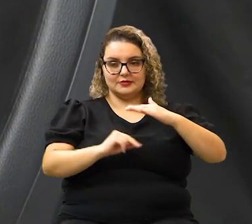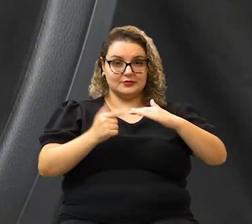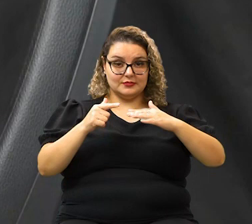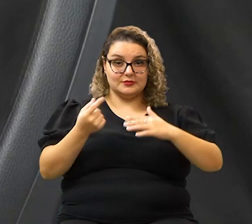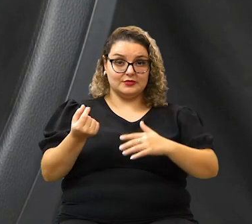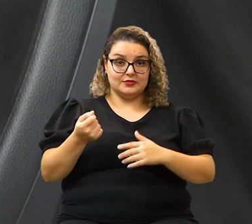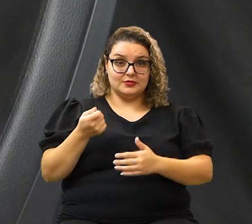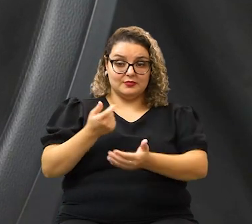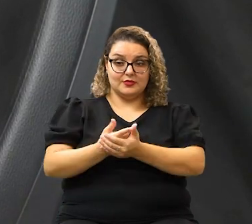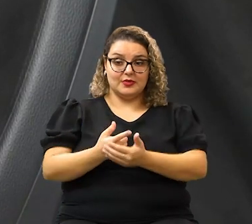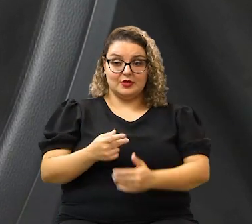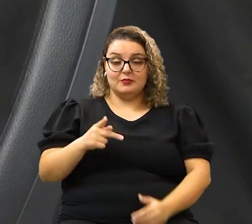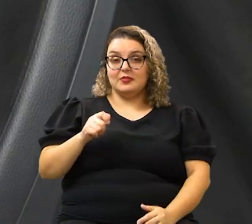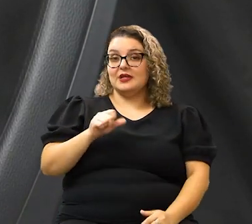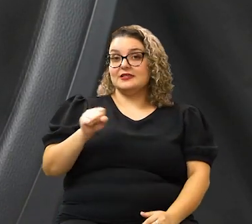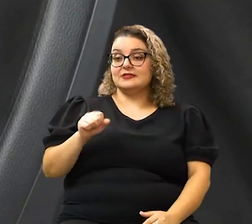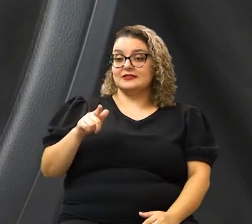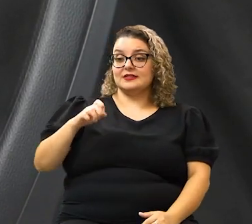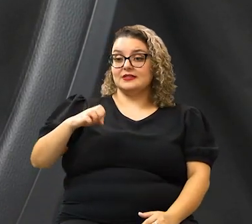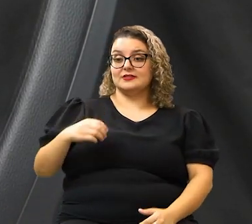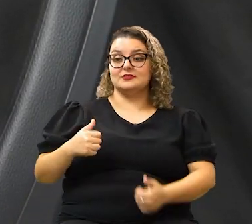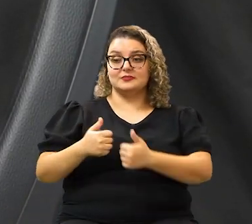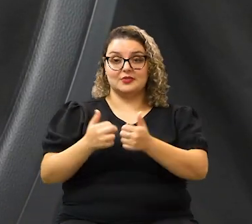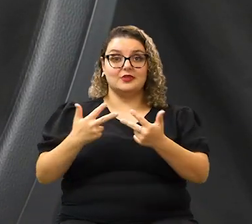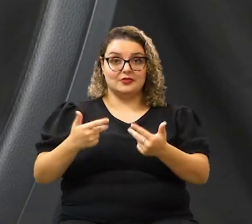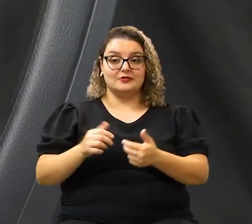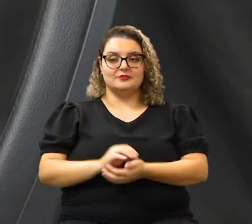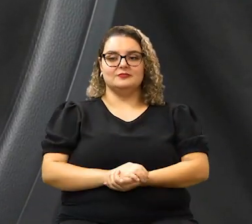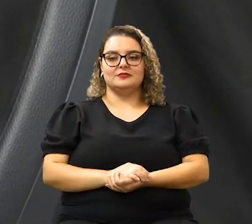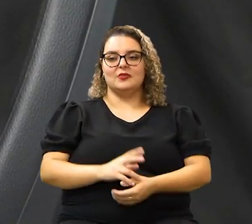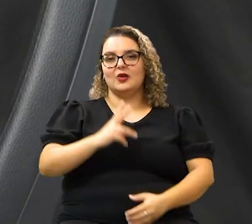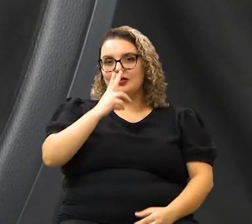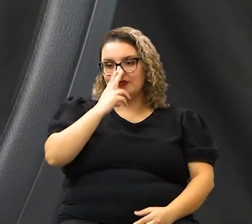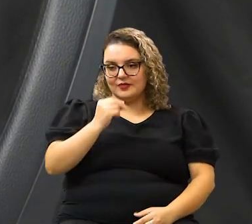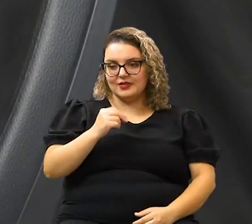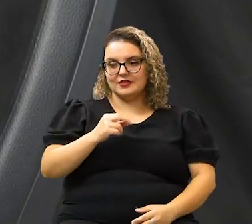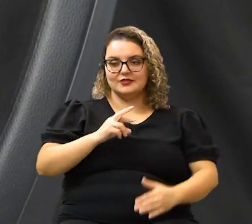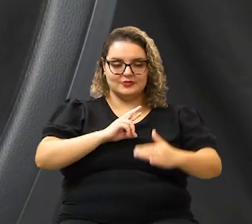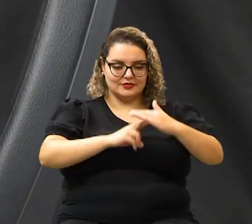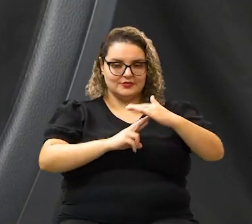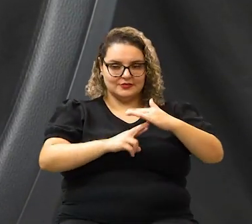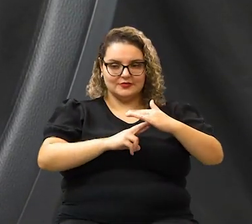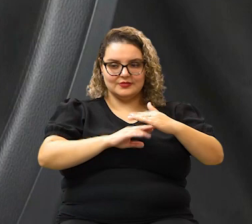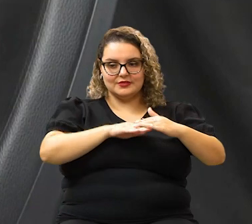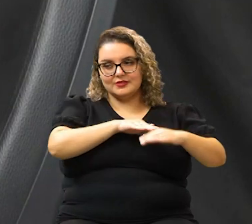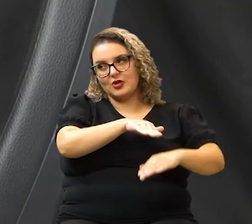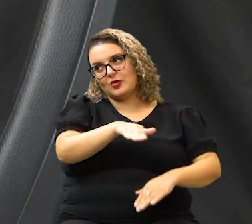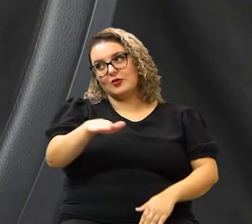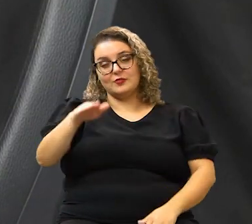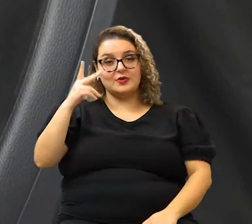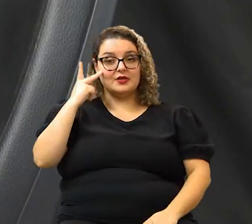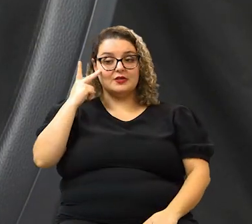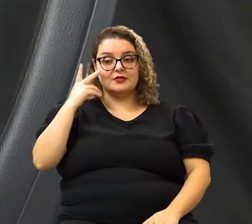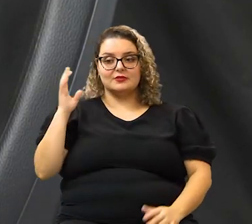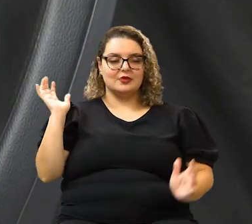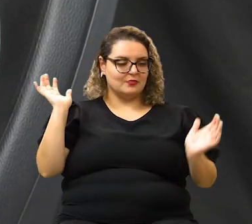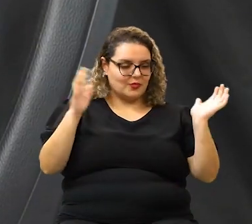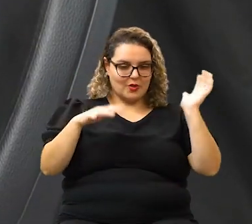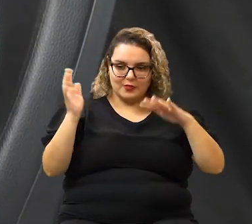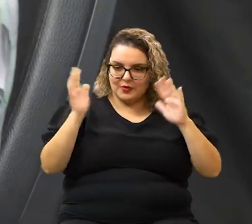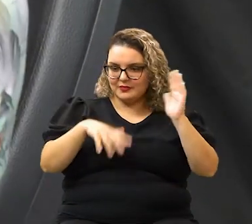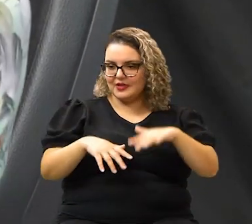passagem de ônibus para todo mundo. A gente pegou aquelas vanzinhas que saem da rodoviária, que é para São Paulo. Sei. Enfiamos todo mundo, entuchamos todo mundo. Clandestino,